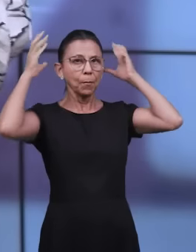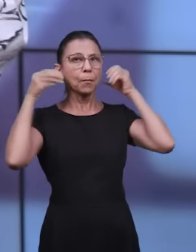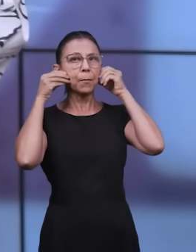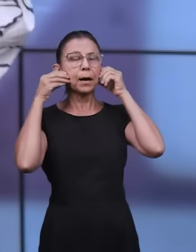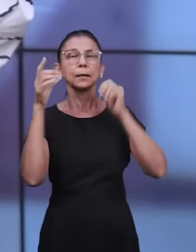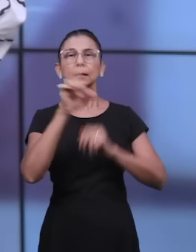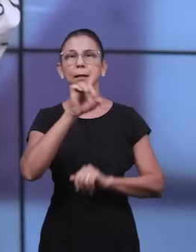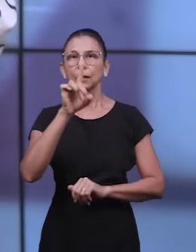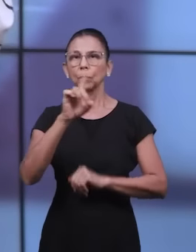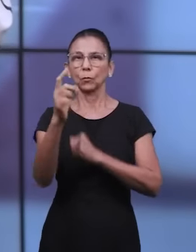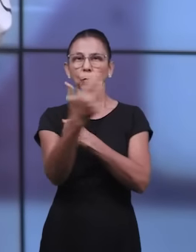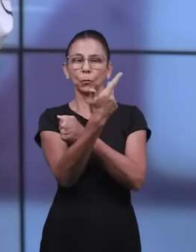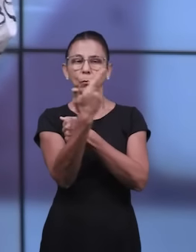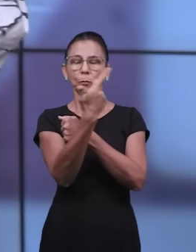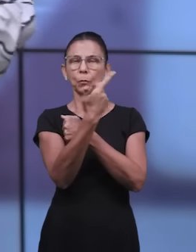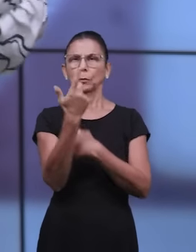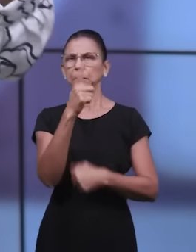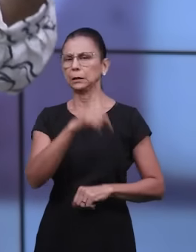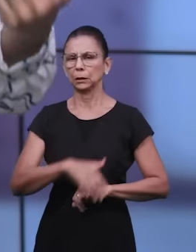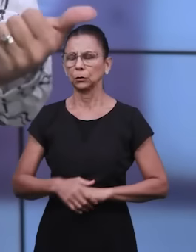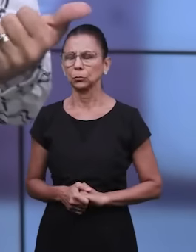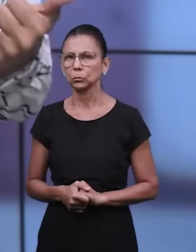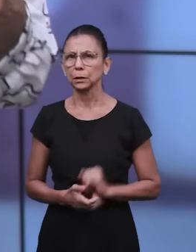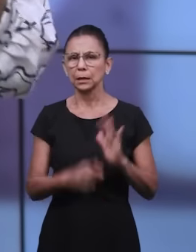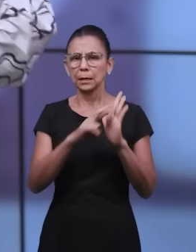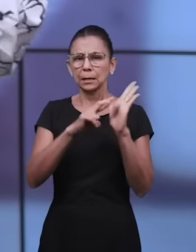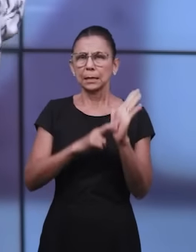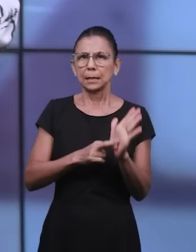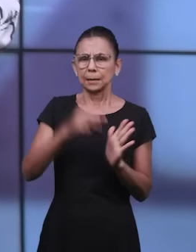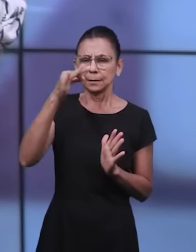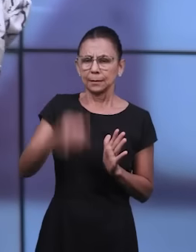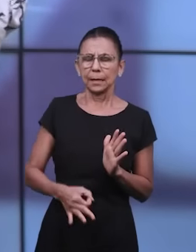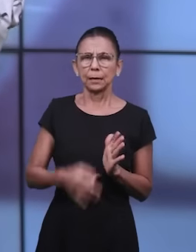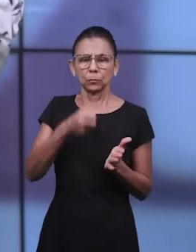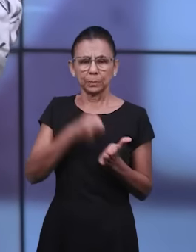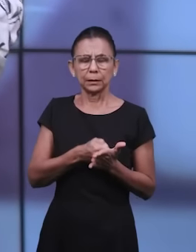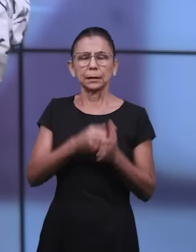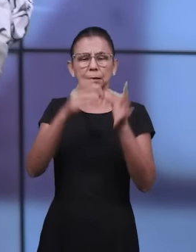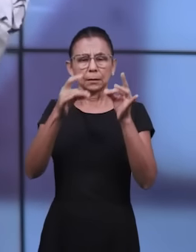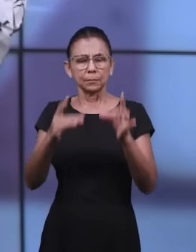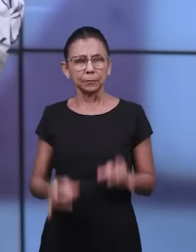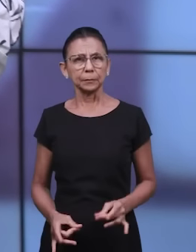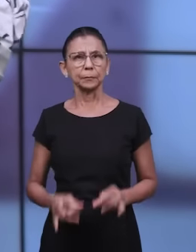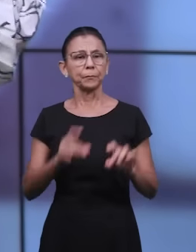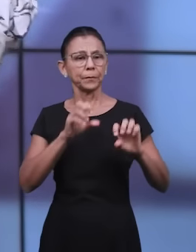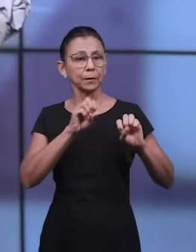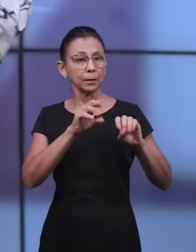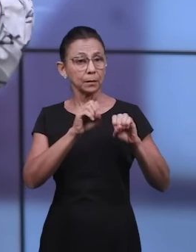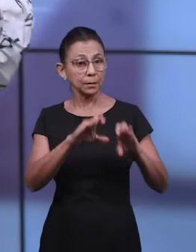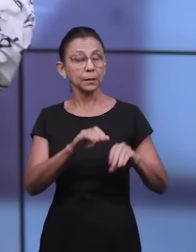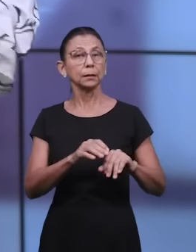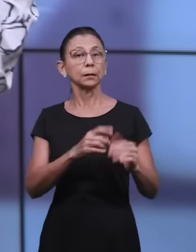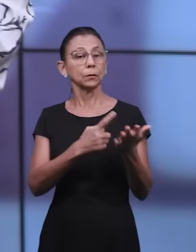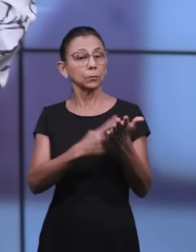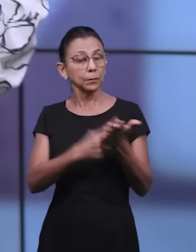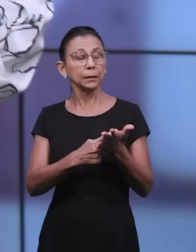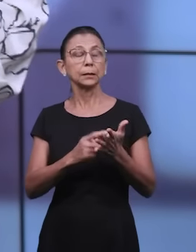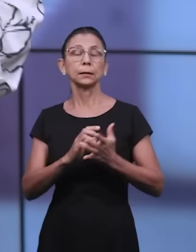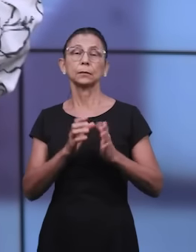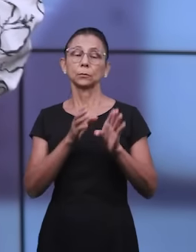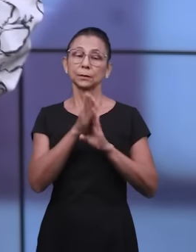regras precisam ser explícitas. Se ainda não são, conversem, combinem, acolham, ensinem.